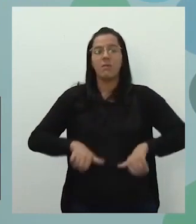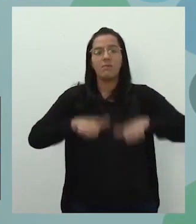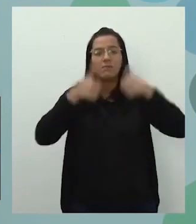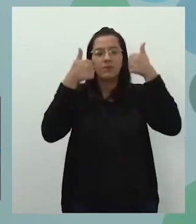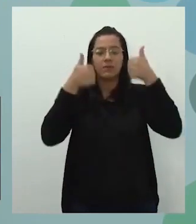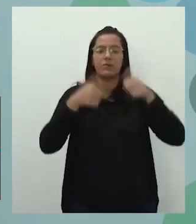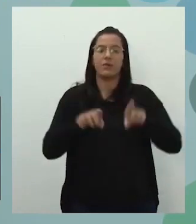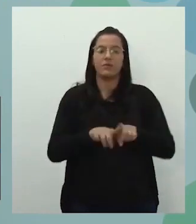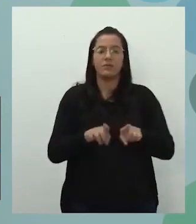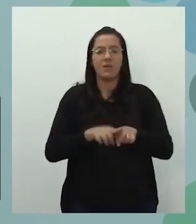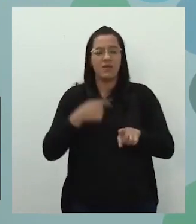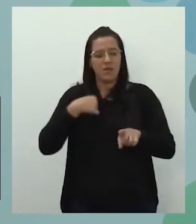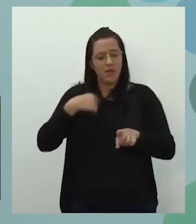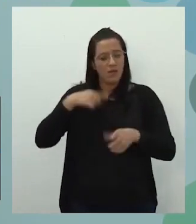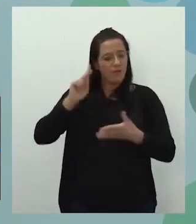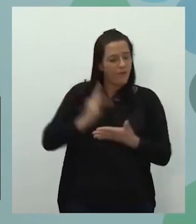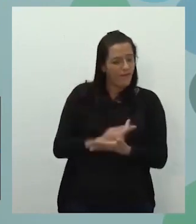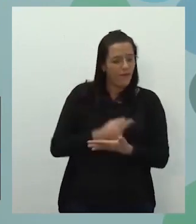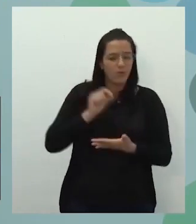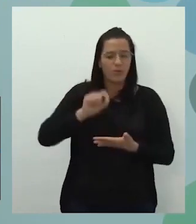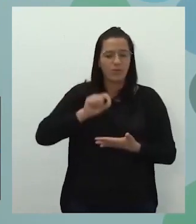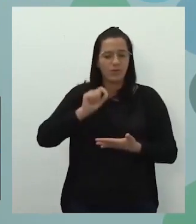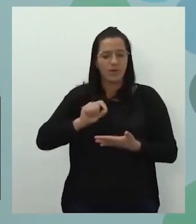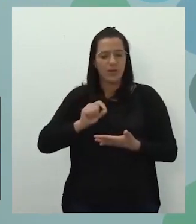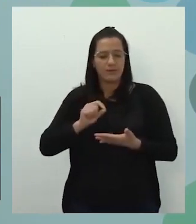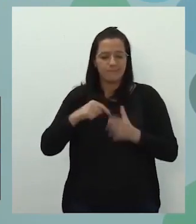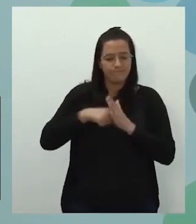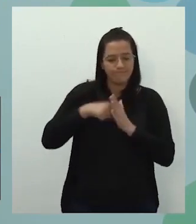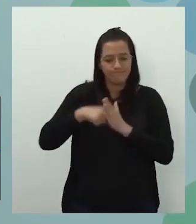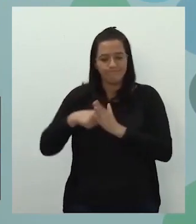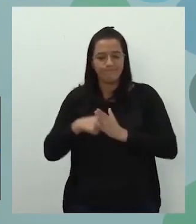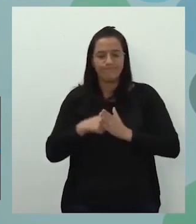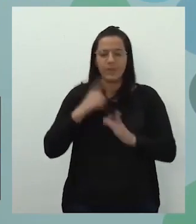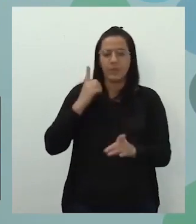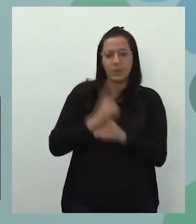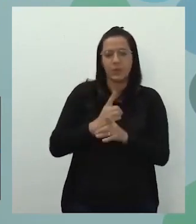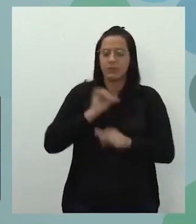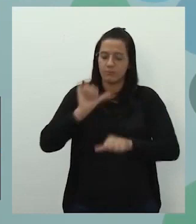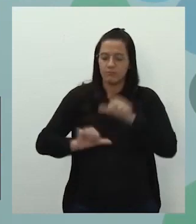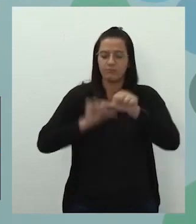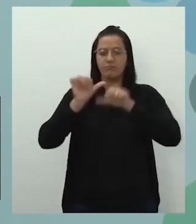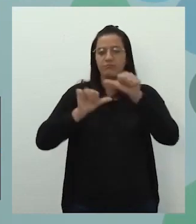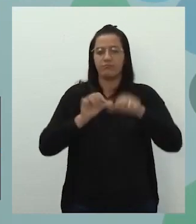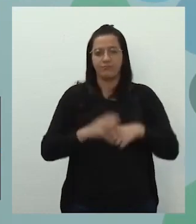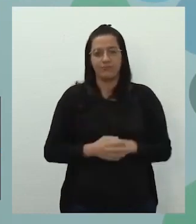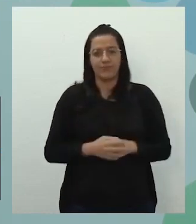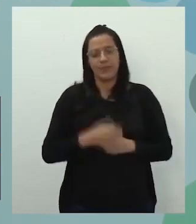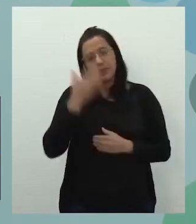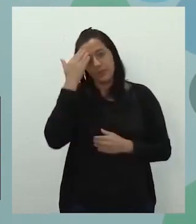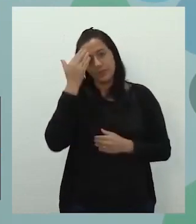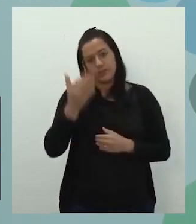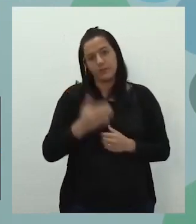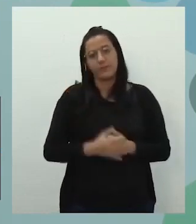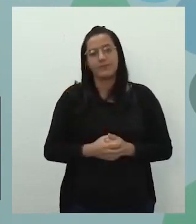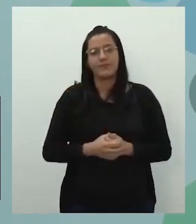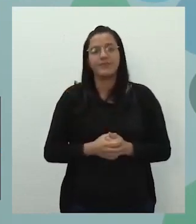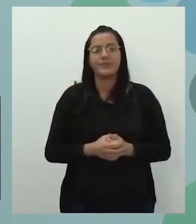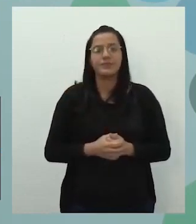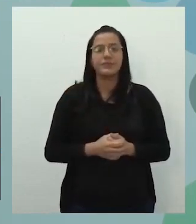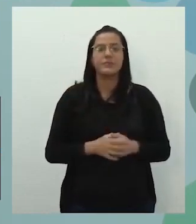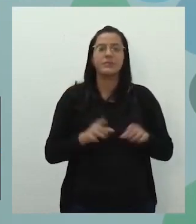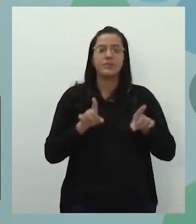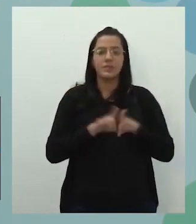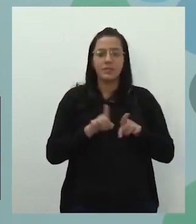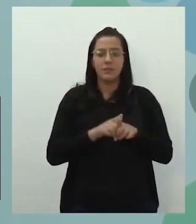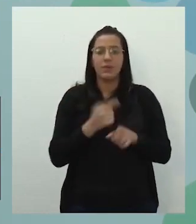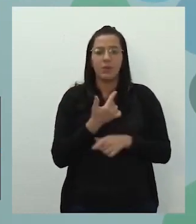onde não está, o que dá para aprofundar mais. Então, continuem com essa devolutiva, a gente agradece. Outra coisa que eu queria reforçar é que todas as